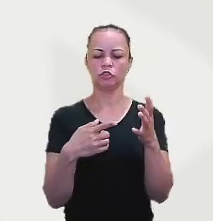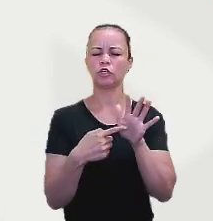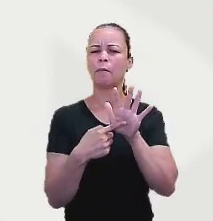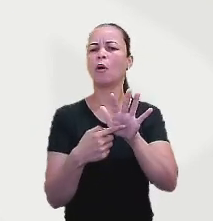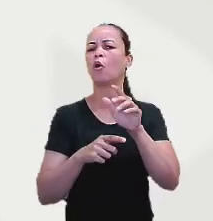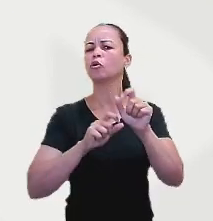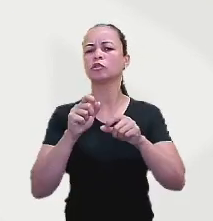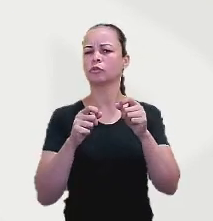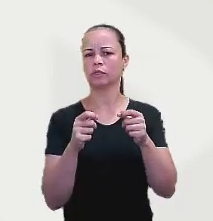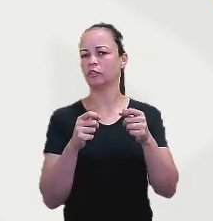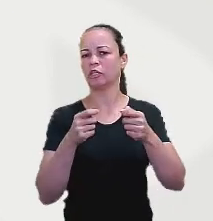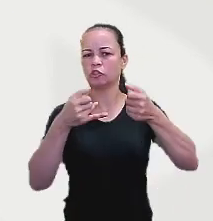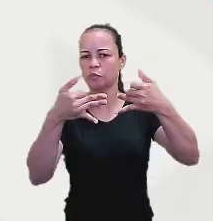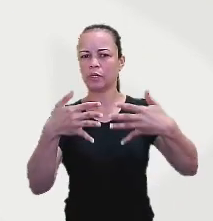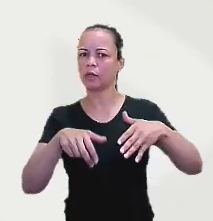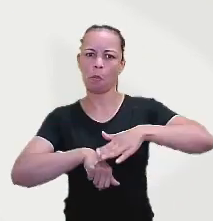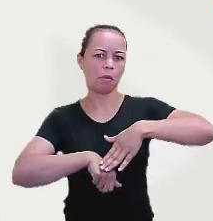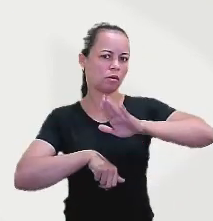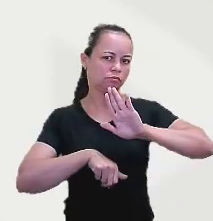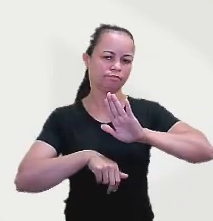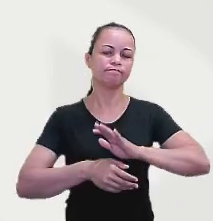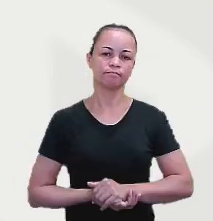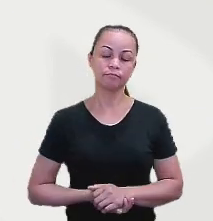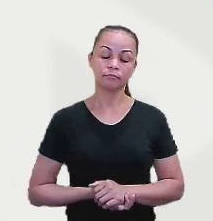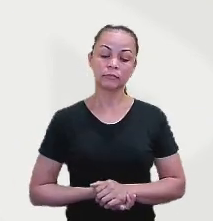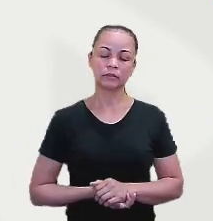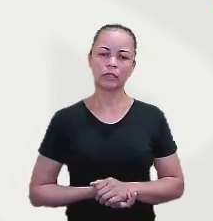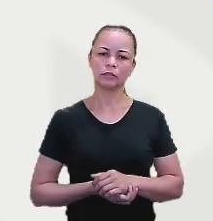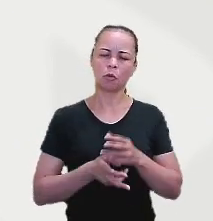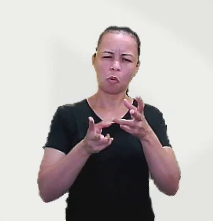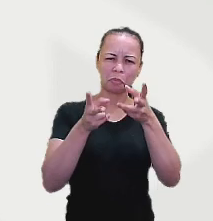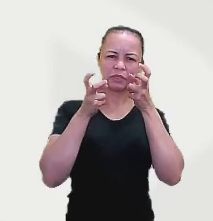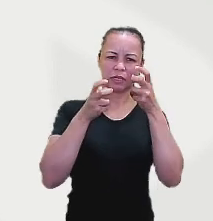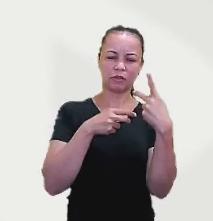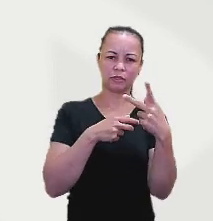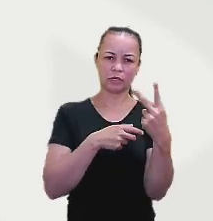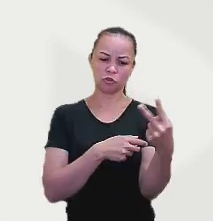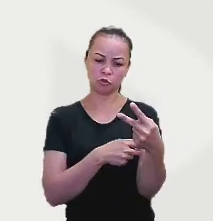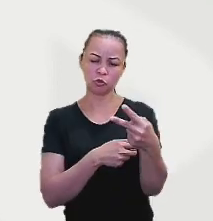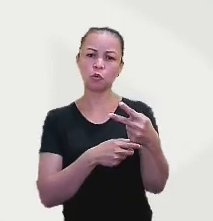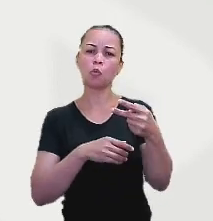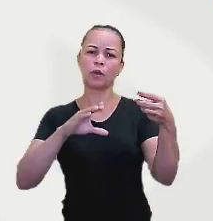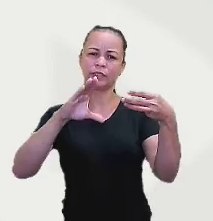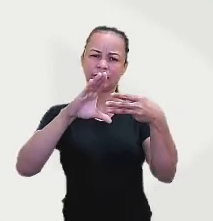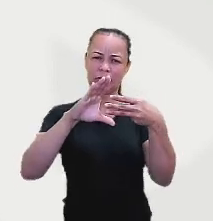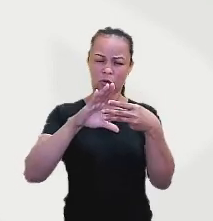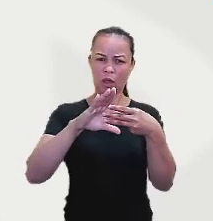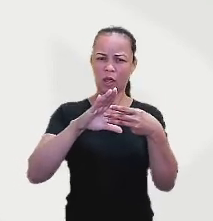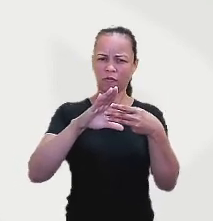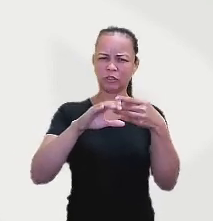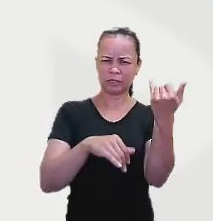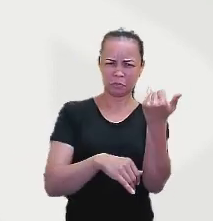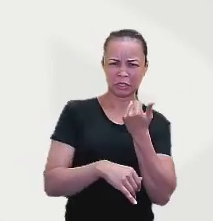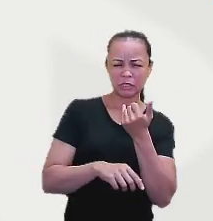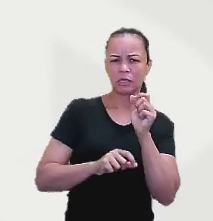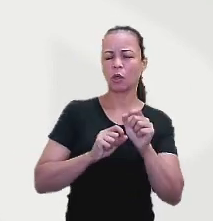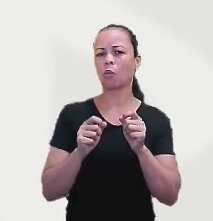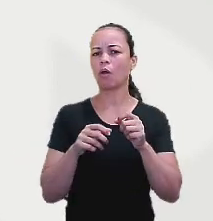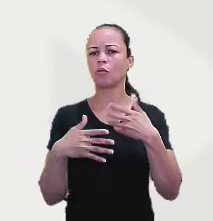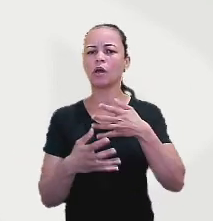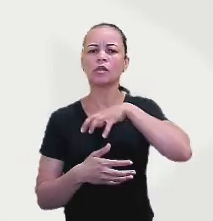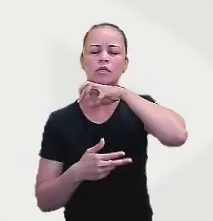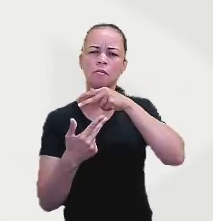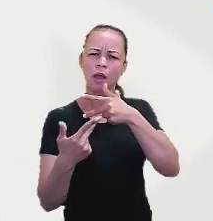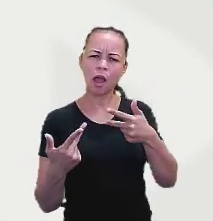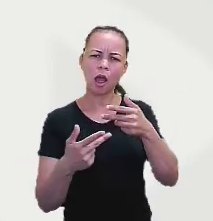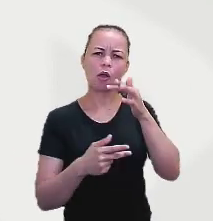diz muito sobre elas. Então, quando você para olhar essas duas células, você saberia dizer para mim qual é a célula animal e qual é a célula vegetal? Tenta fazer